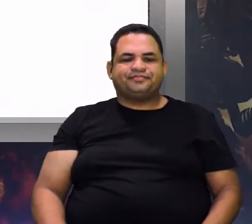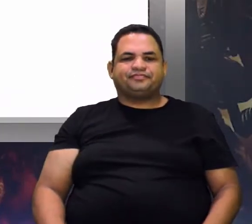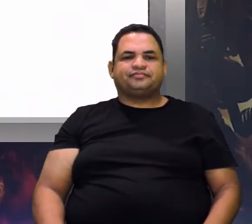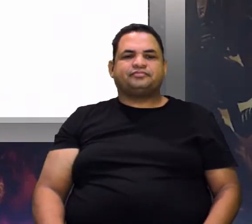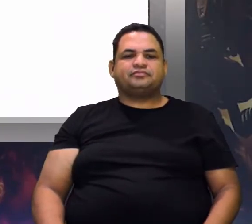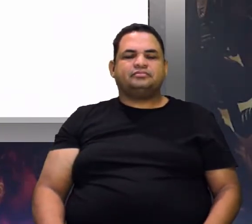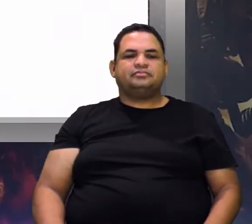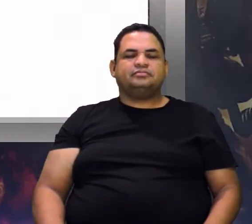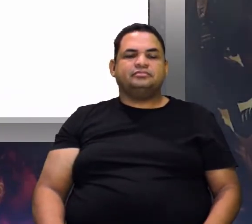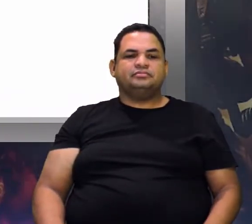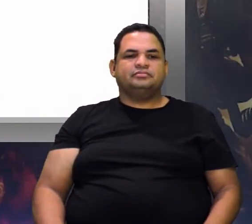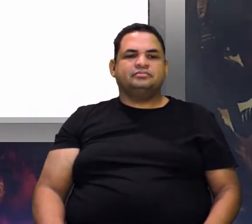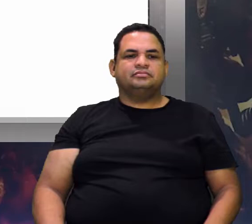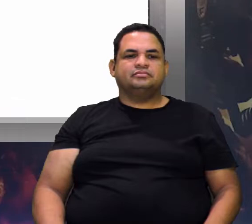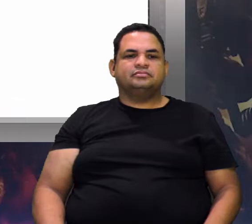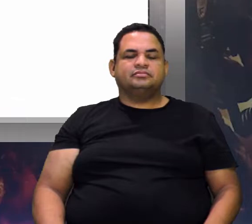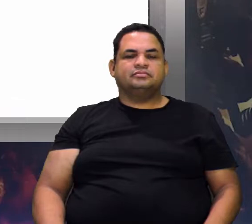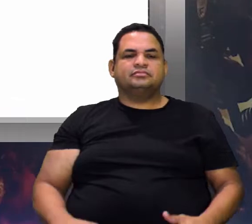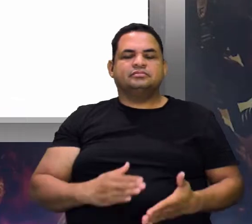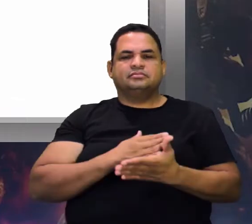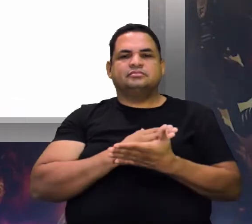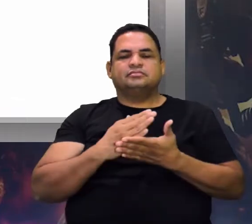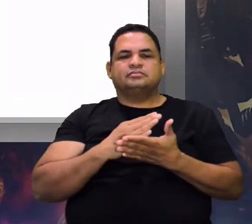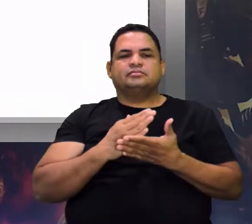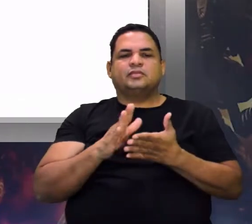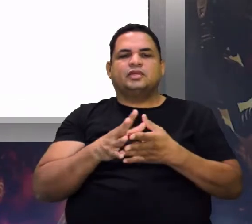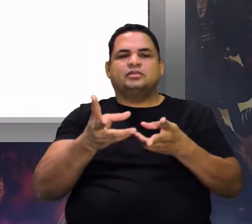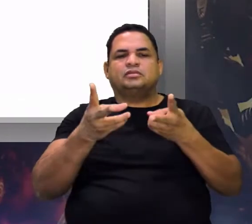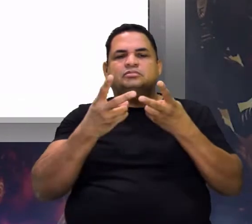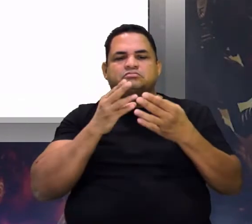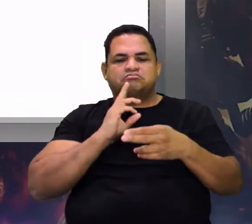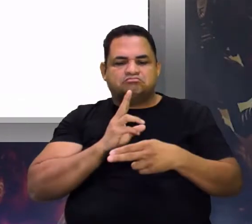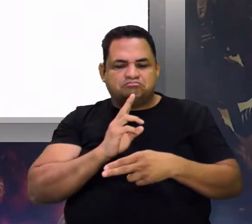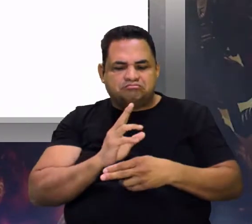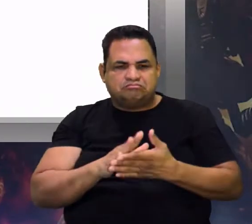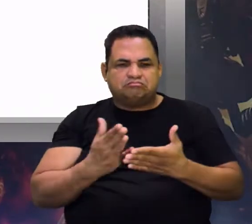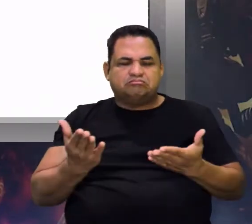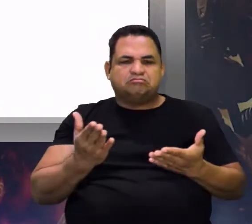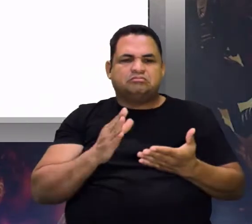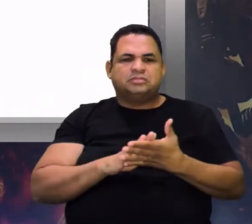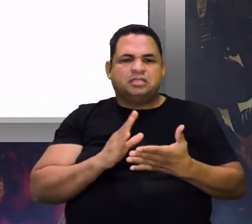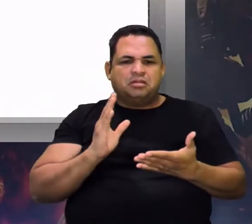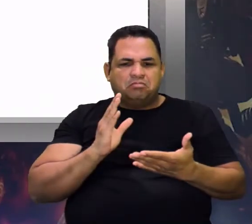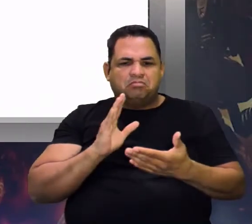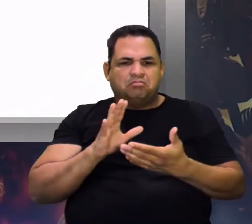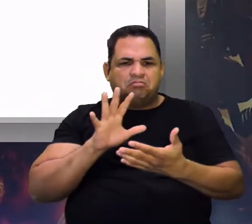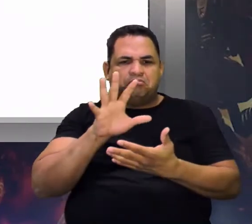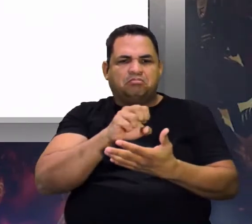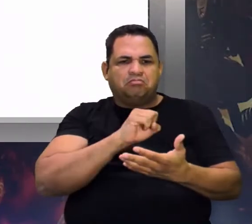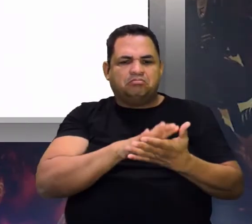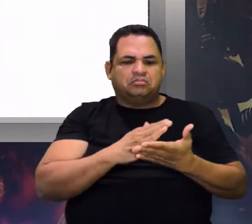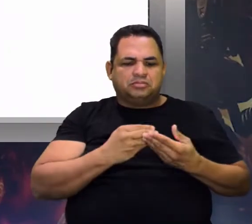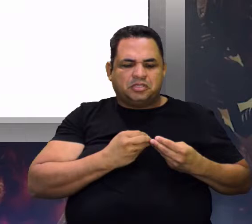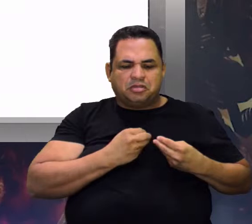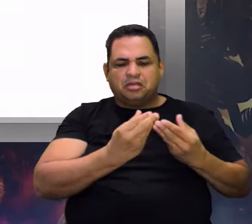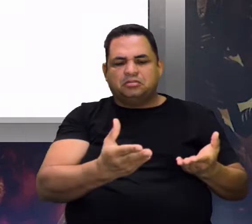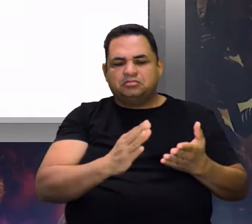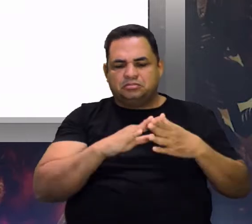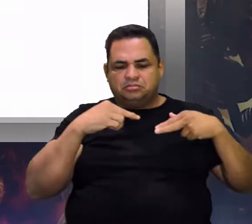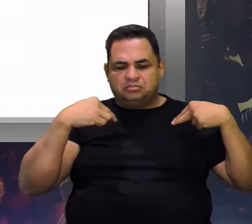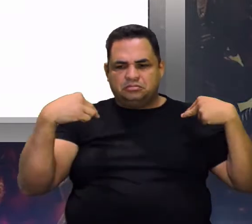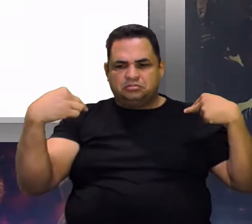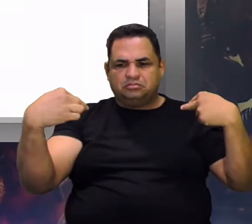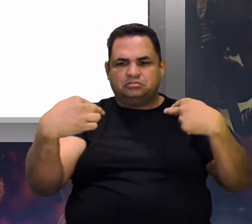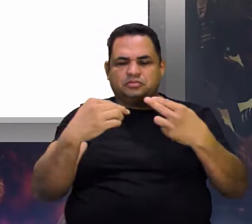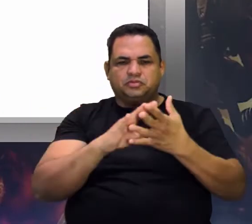cristianismo, e no início ela começou a perseguir os cristãos e jogava os cristãos às arenas, com